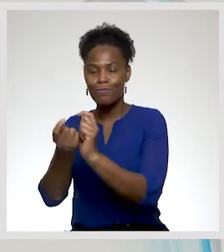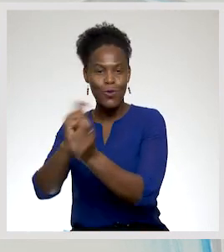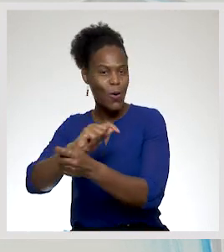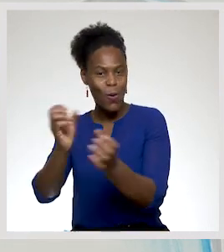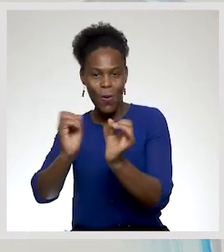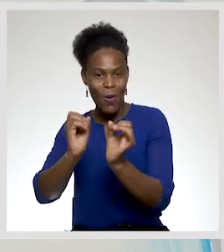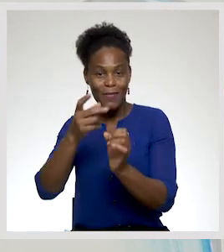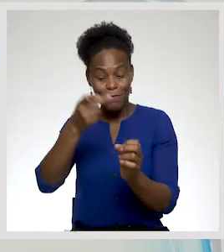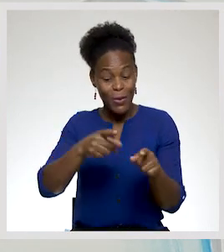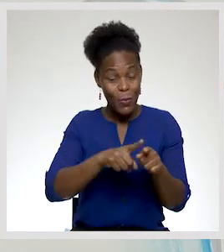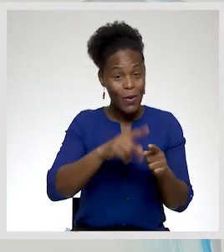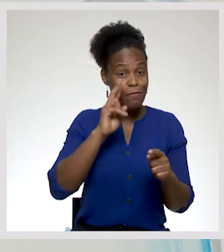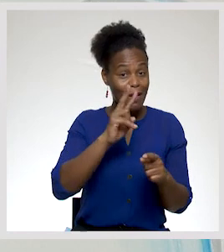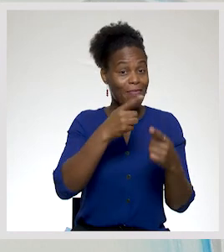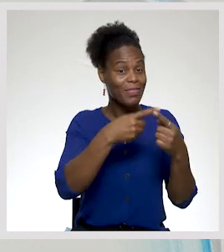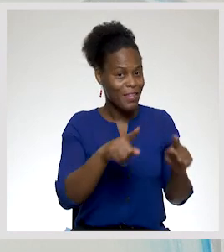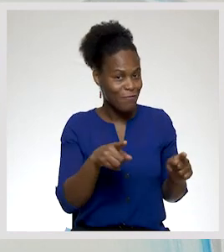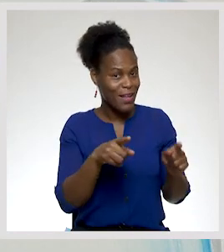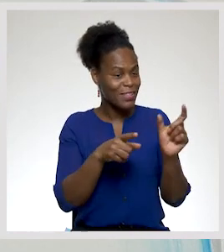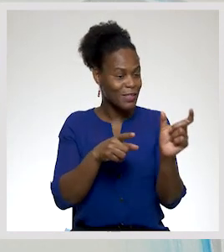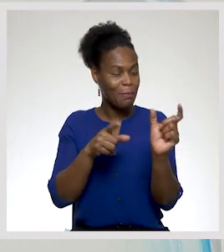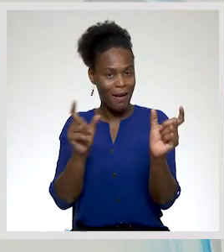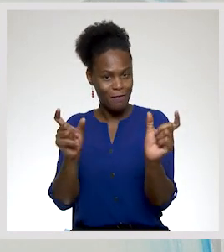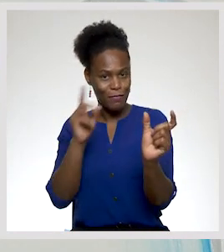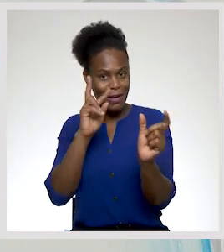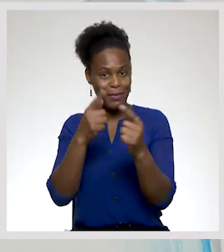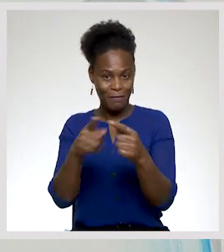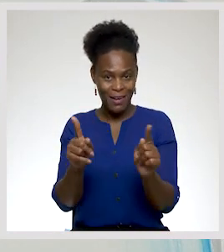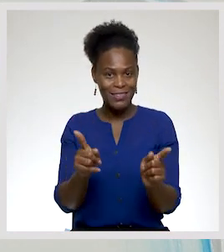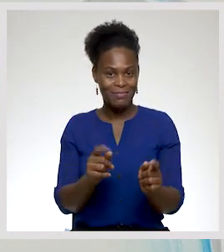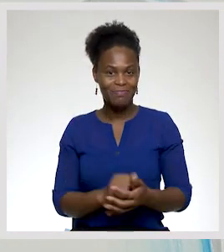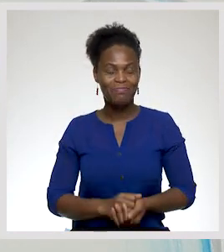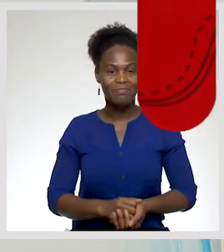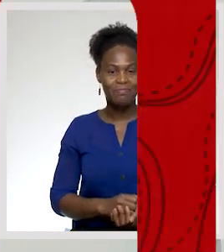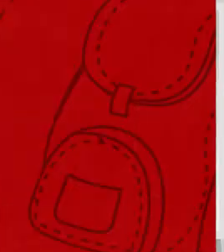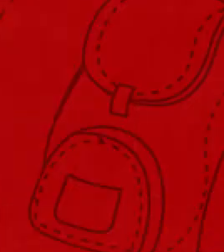invariáveis. Viram a diferença entre essas palavras?